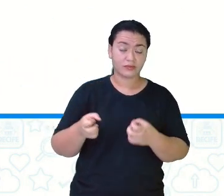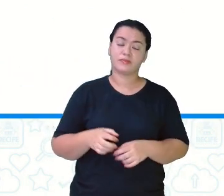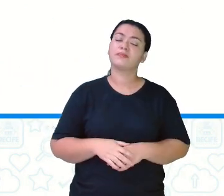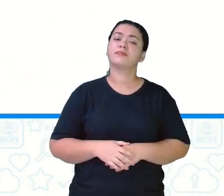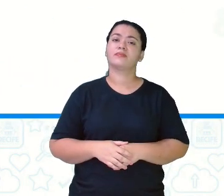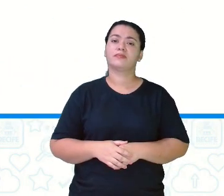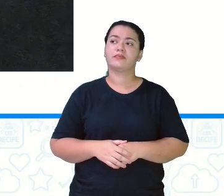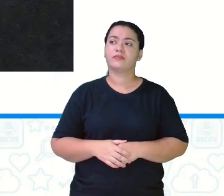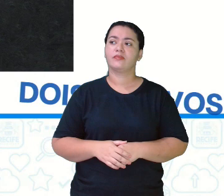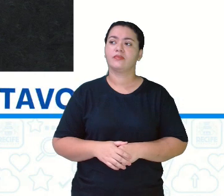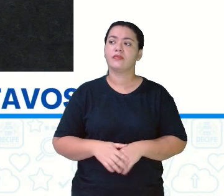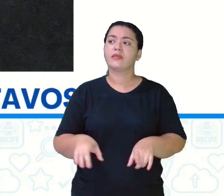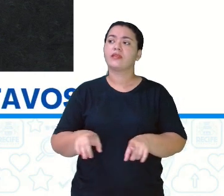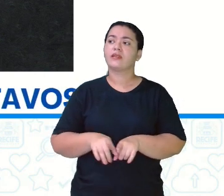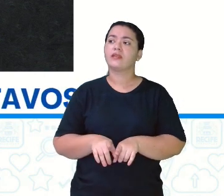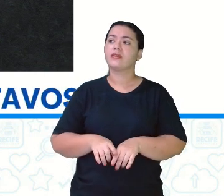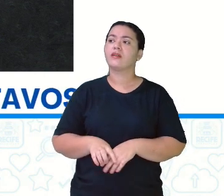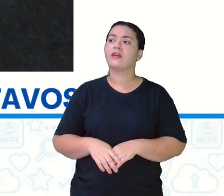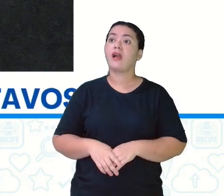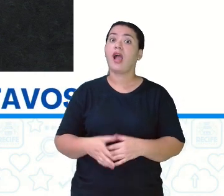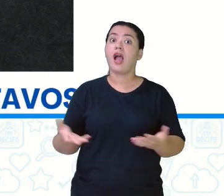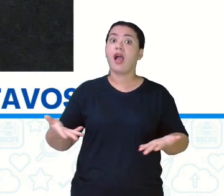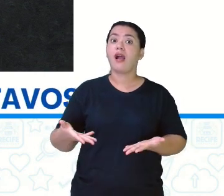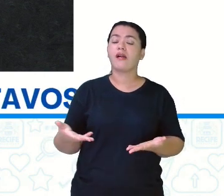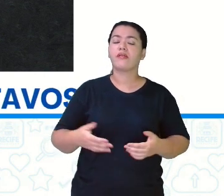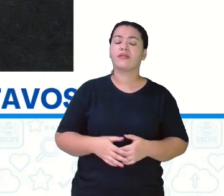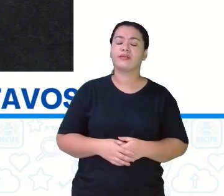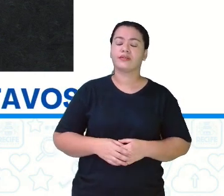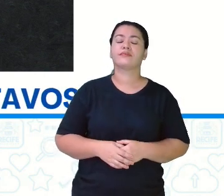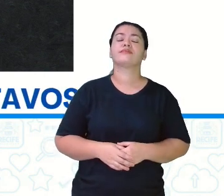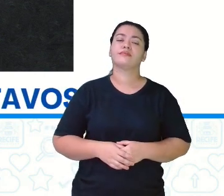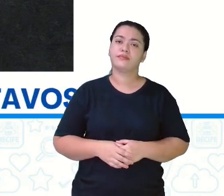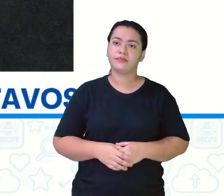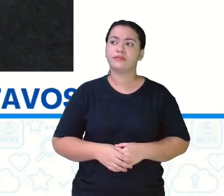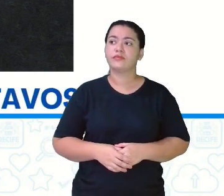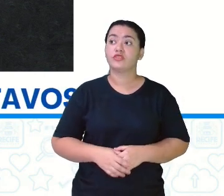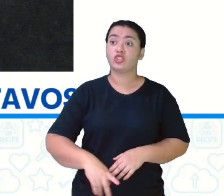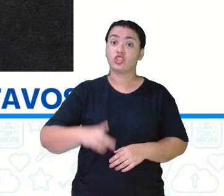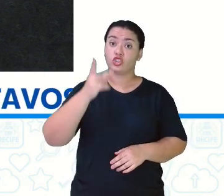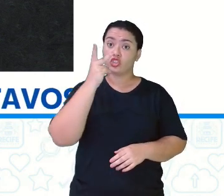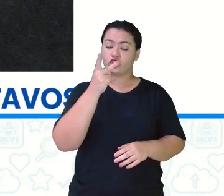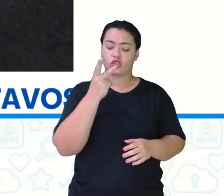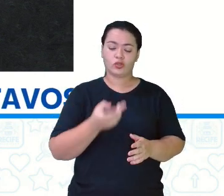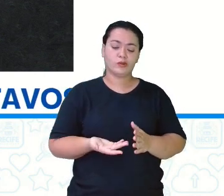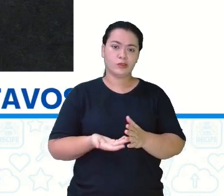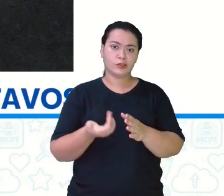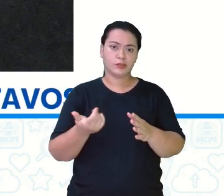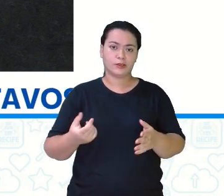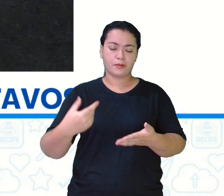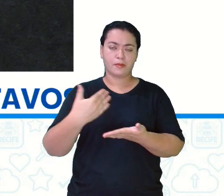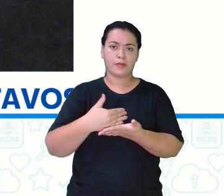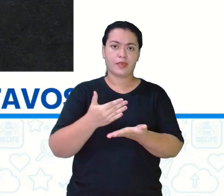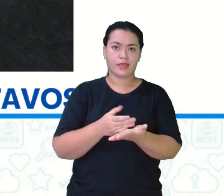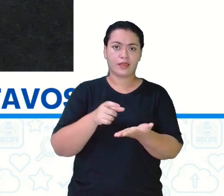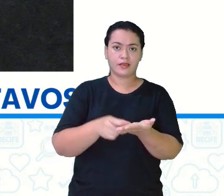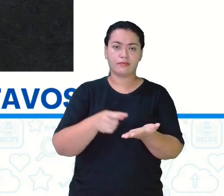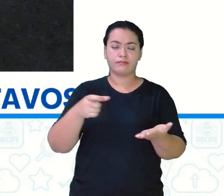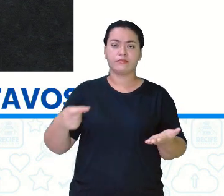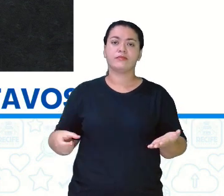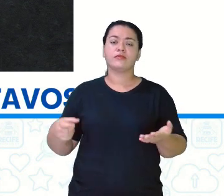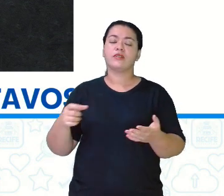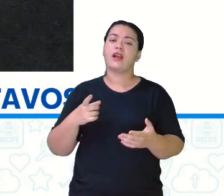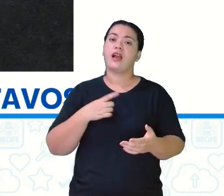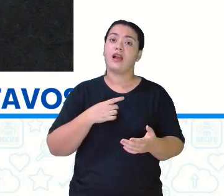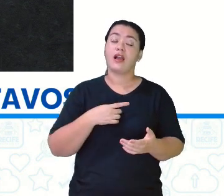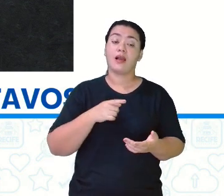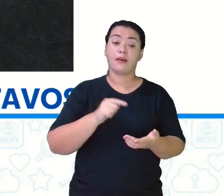1/8. Continuando, olha agora eu peguei, ó, 2 partes da pizza que estavam